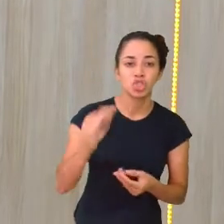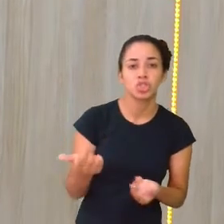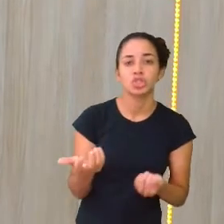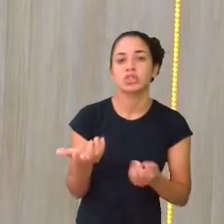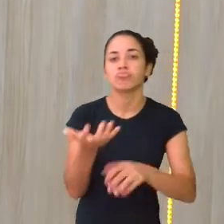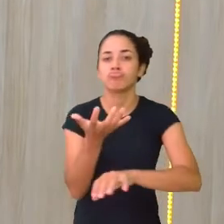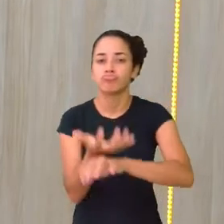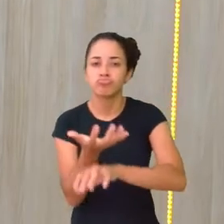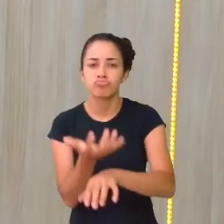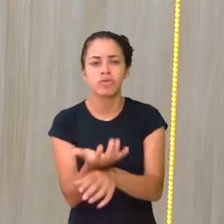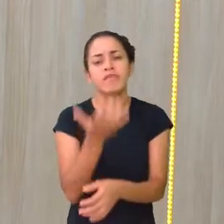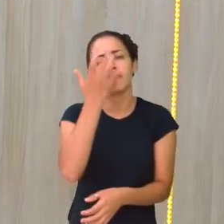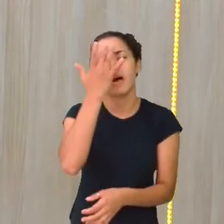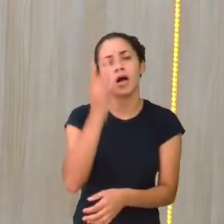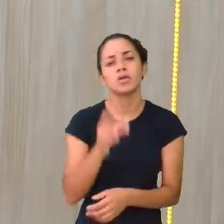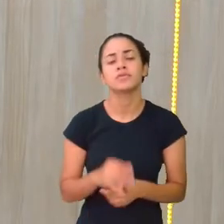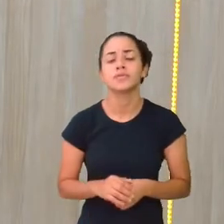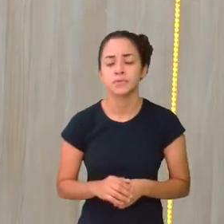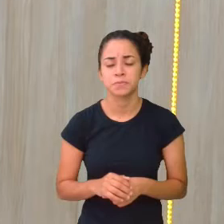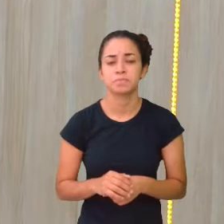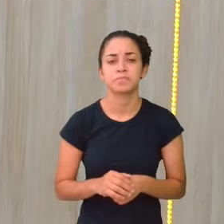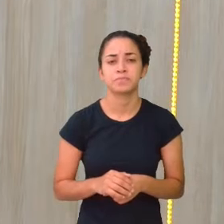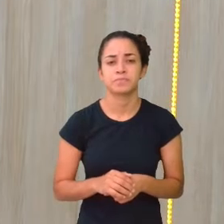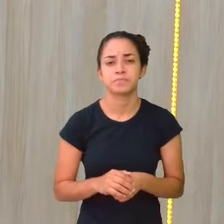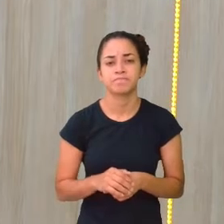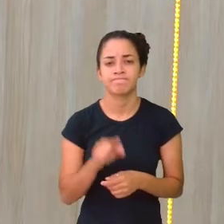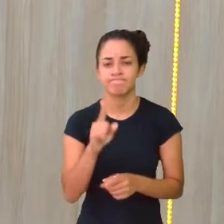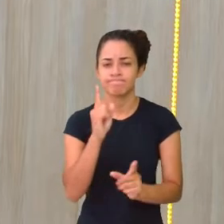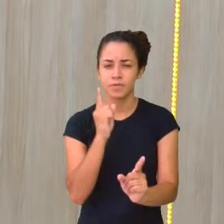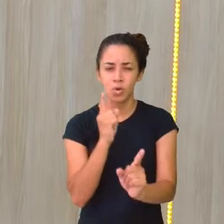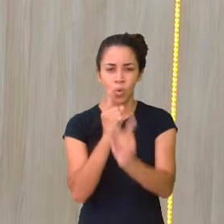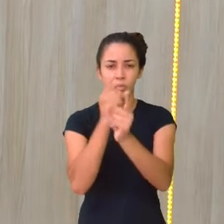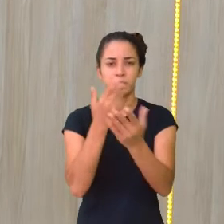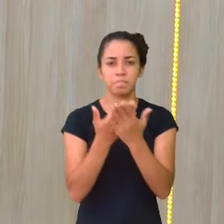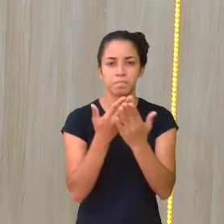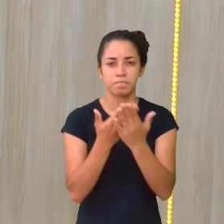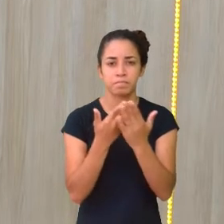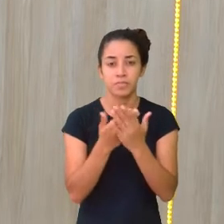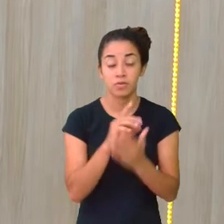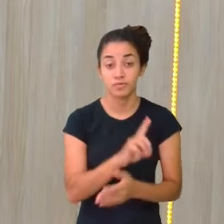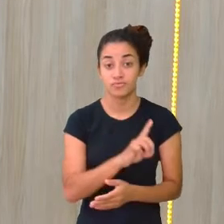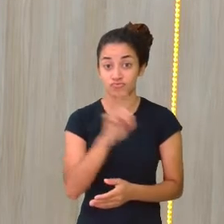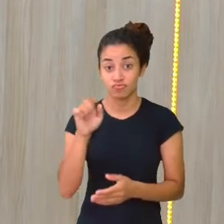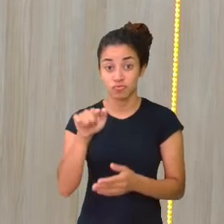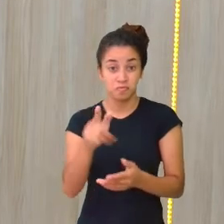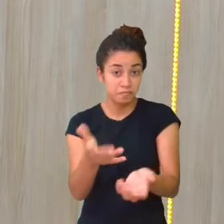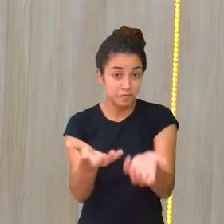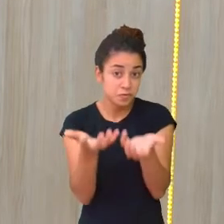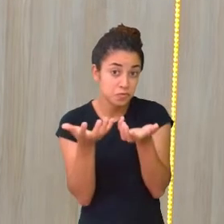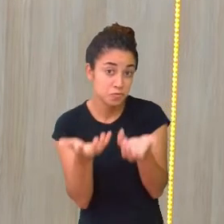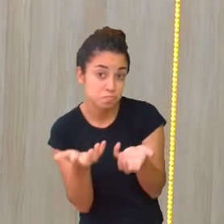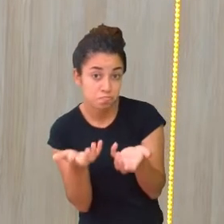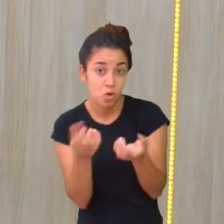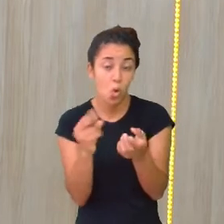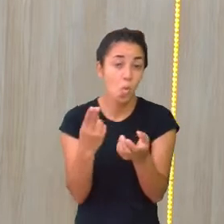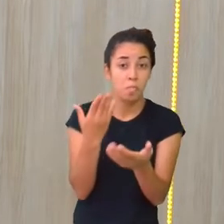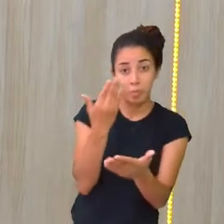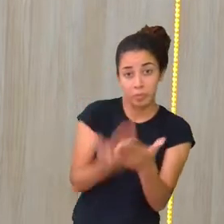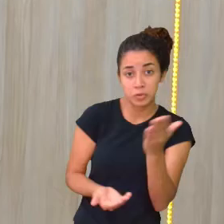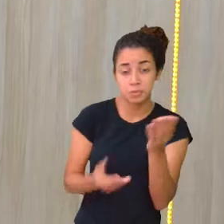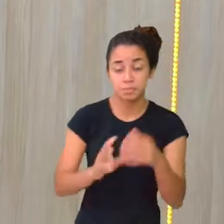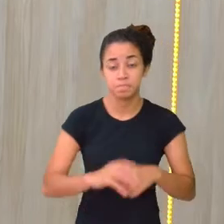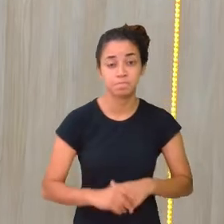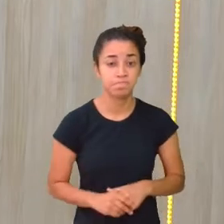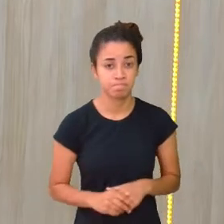disciplina, facilitando lá você encontrar a aula do dia que você perdeu.